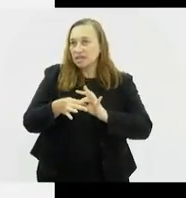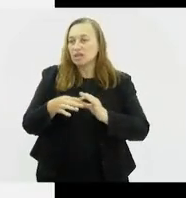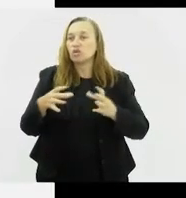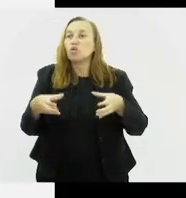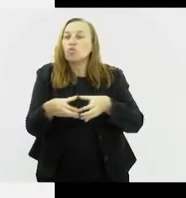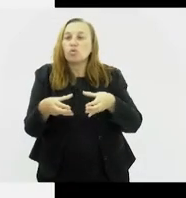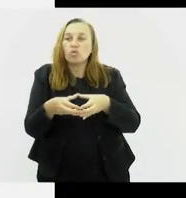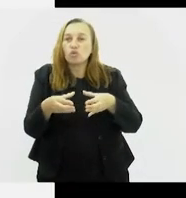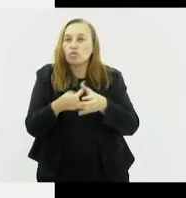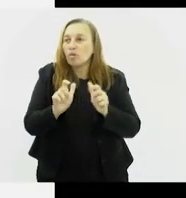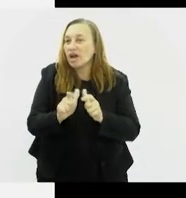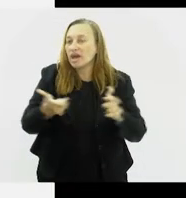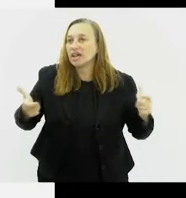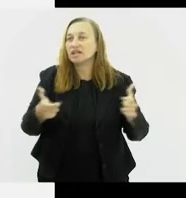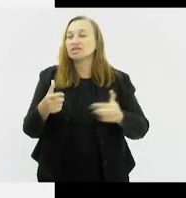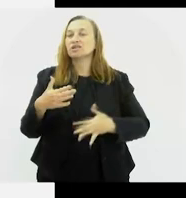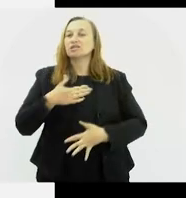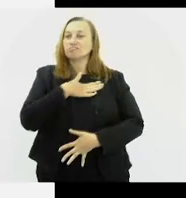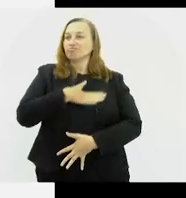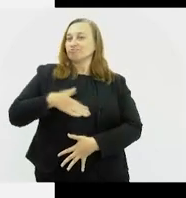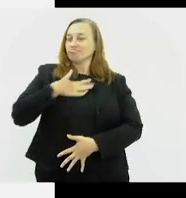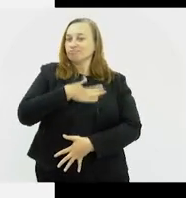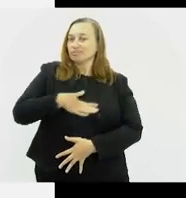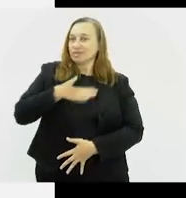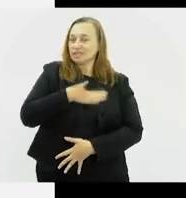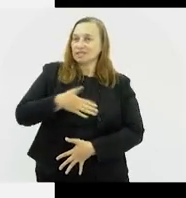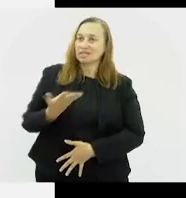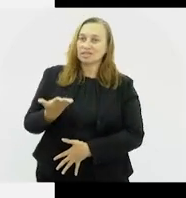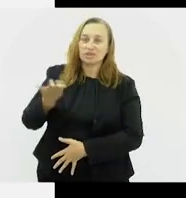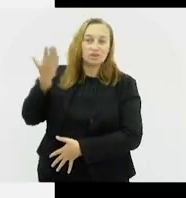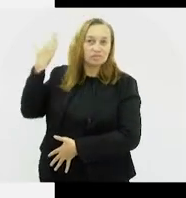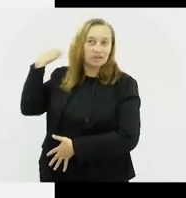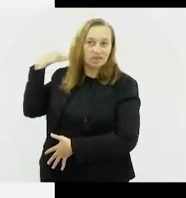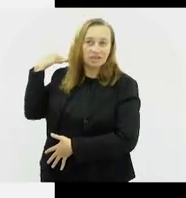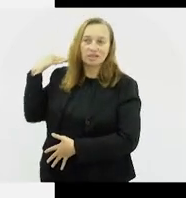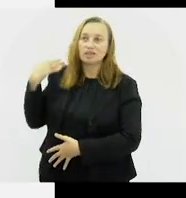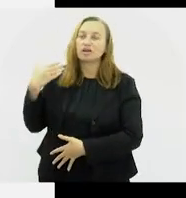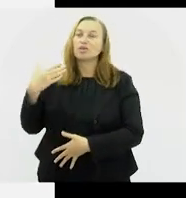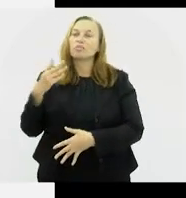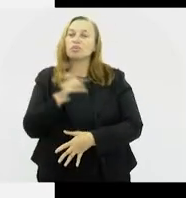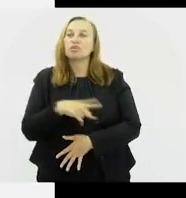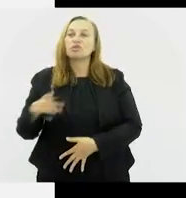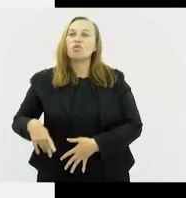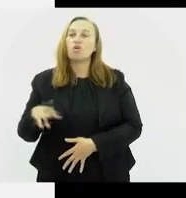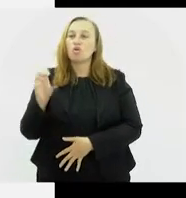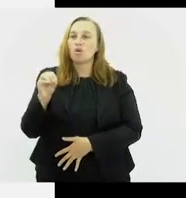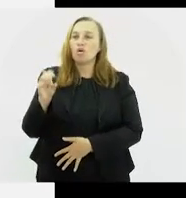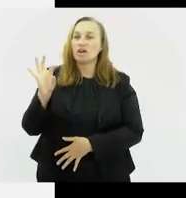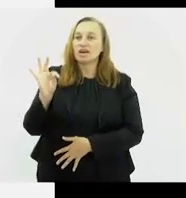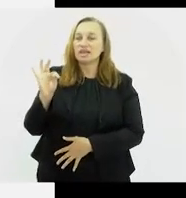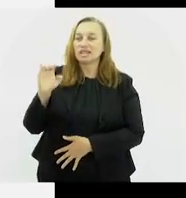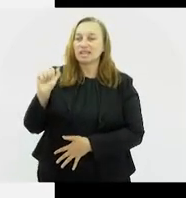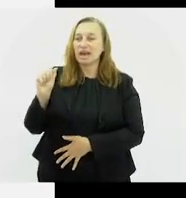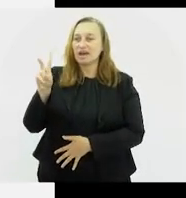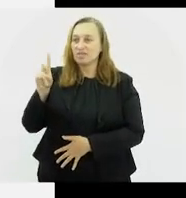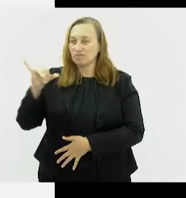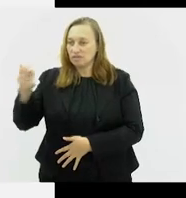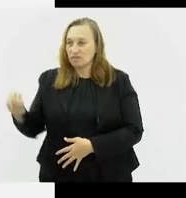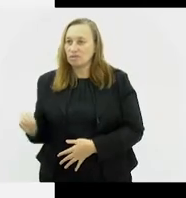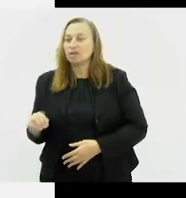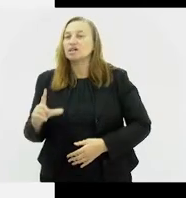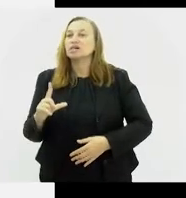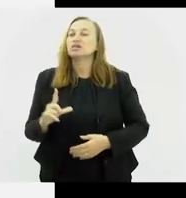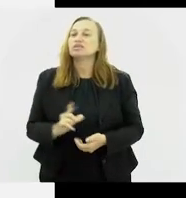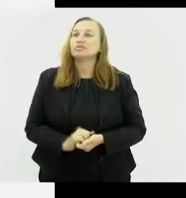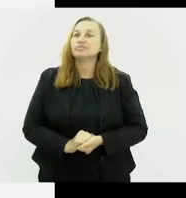grande. Eu tive o prazer, na época era o professor Otávio, tinham na palestra